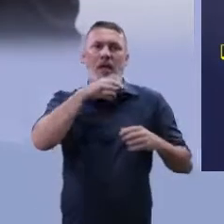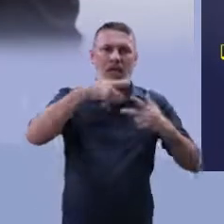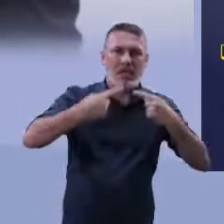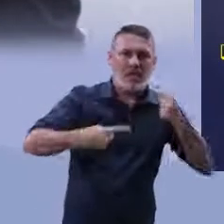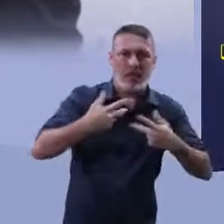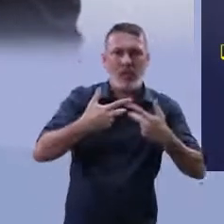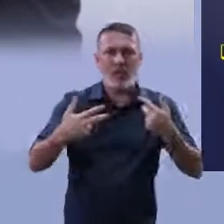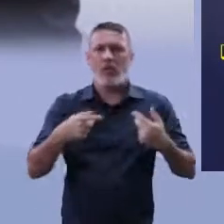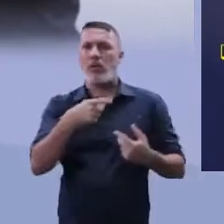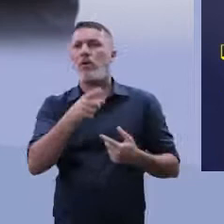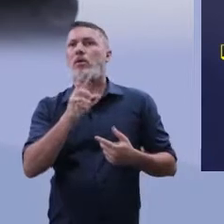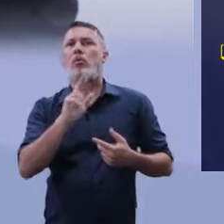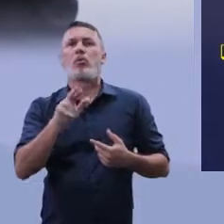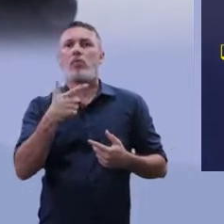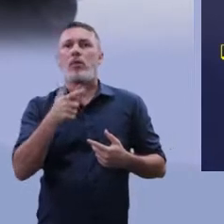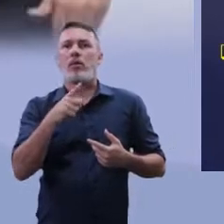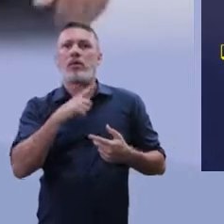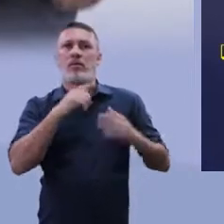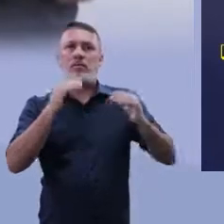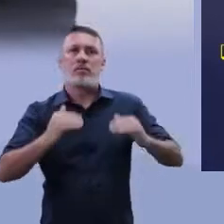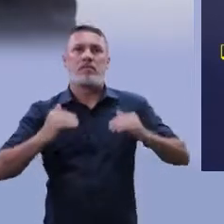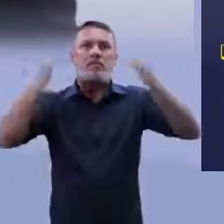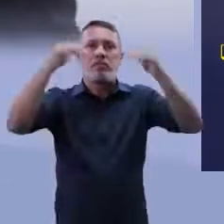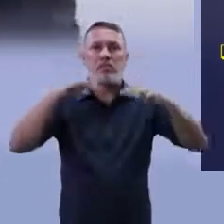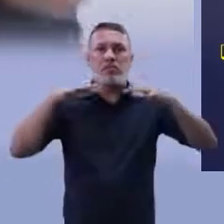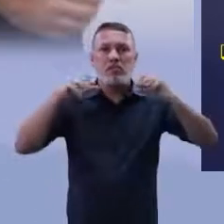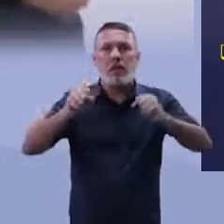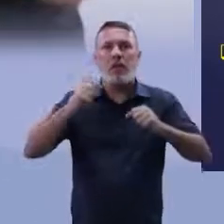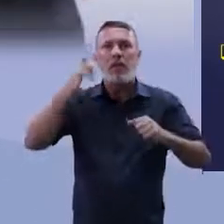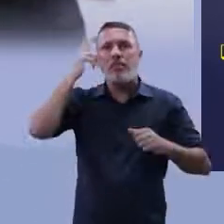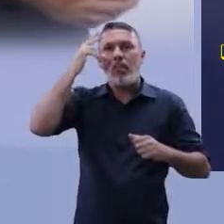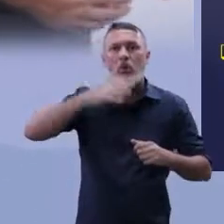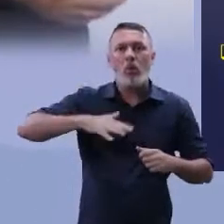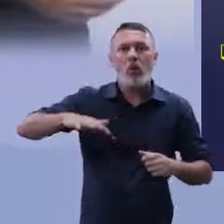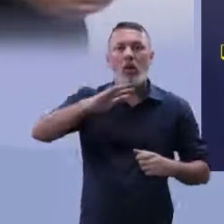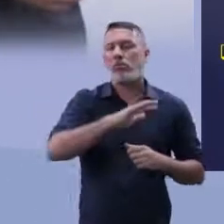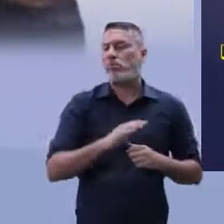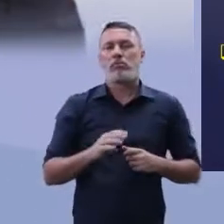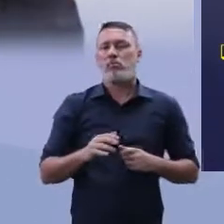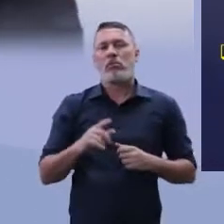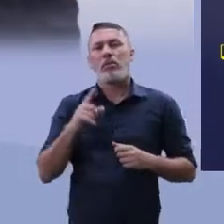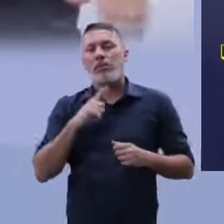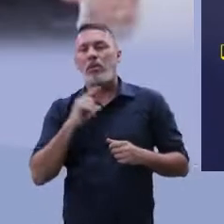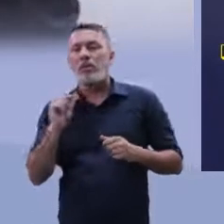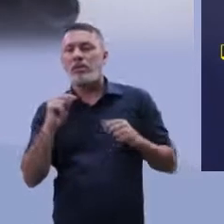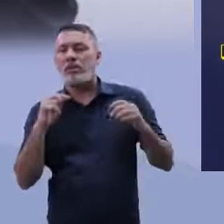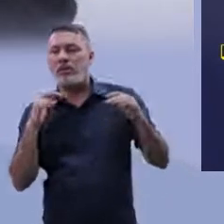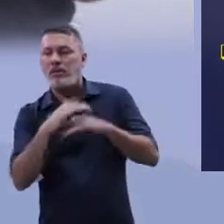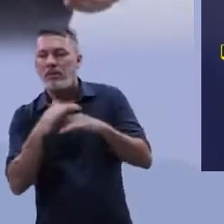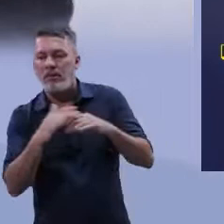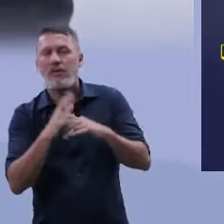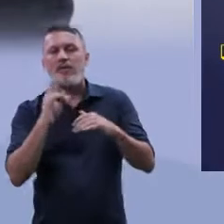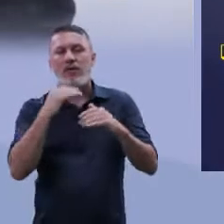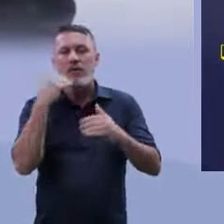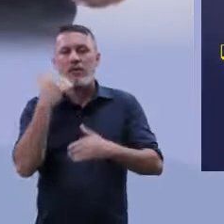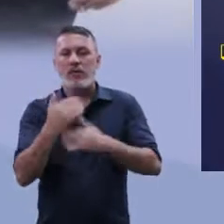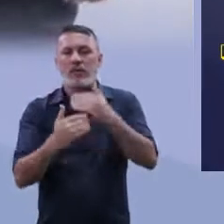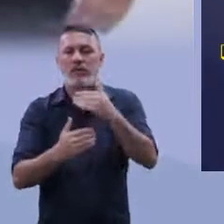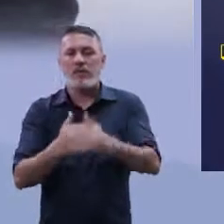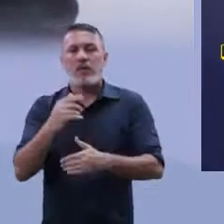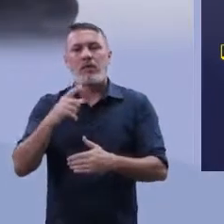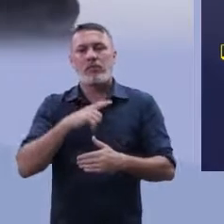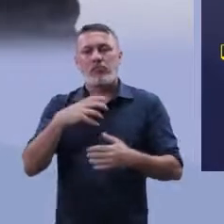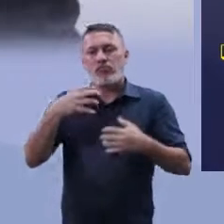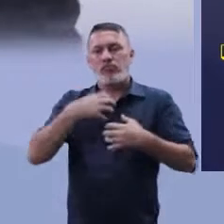cada animal, ele vai desenvolver toda a sua plenitude no seu habitat natural. Ele vai dizer que é na cidade que o sujeito